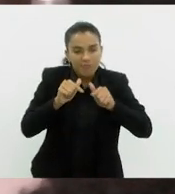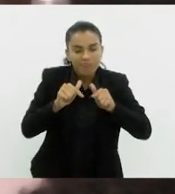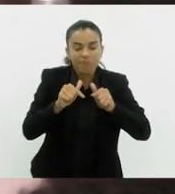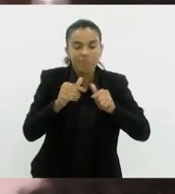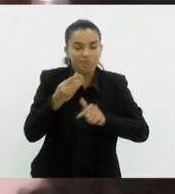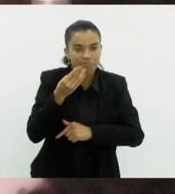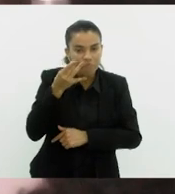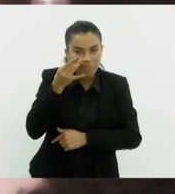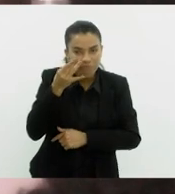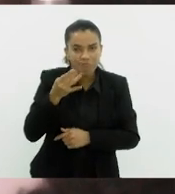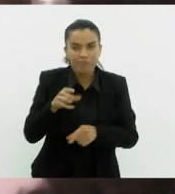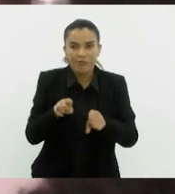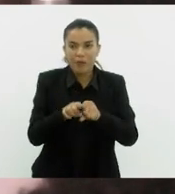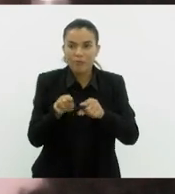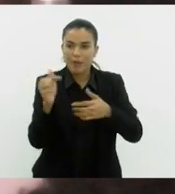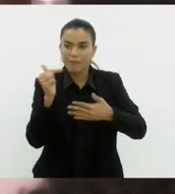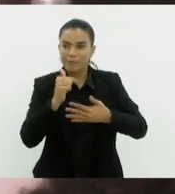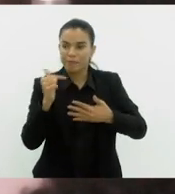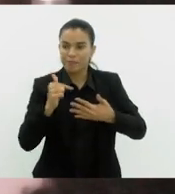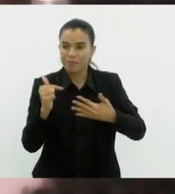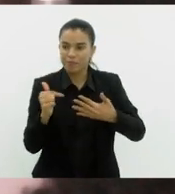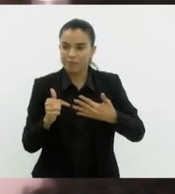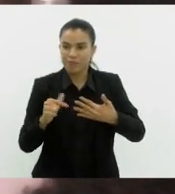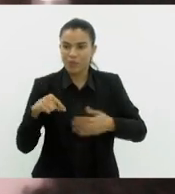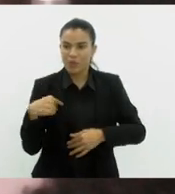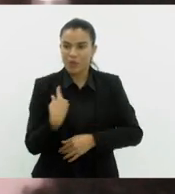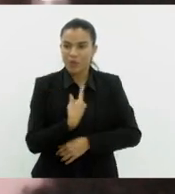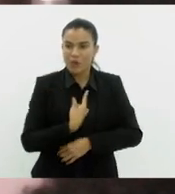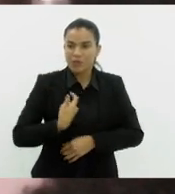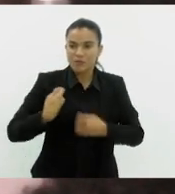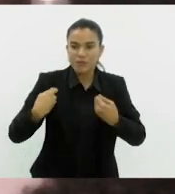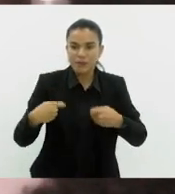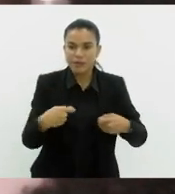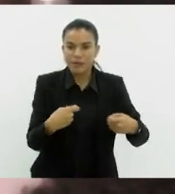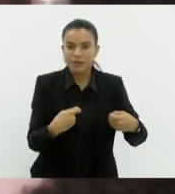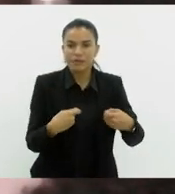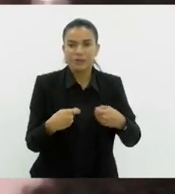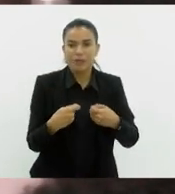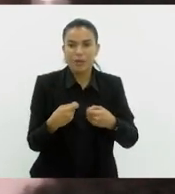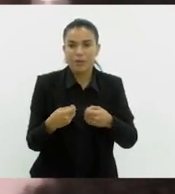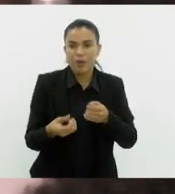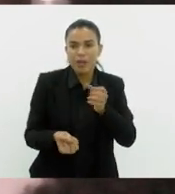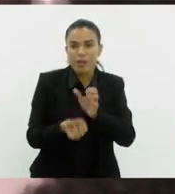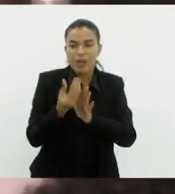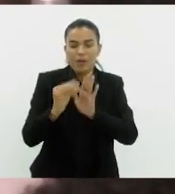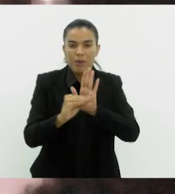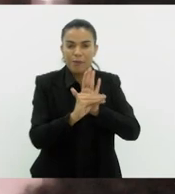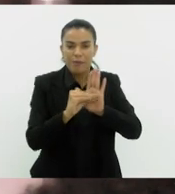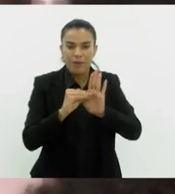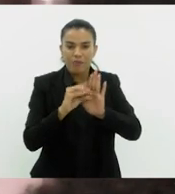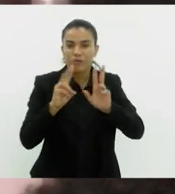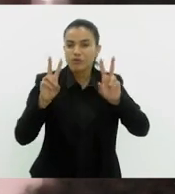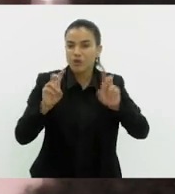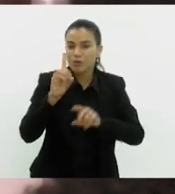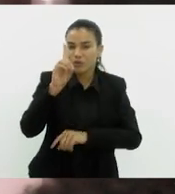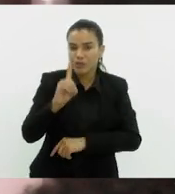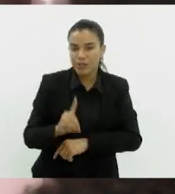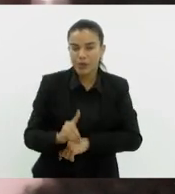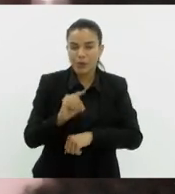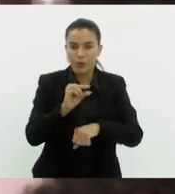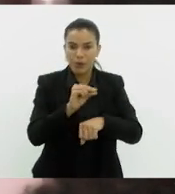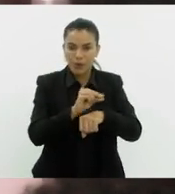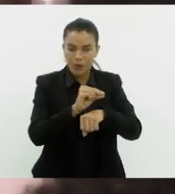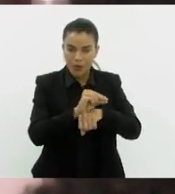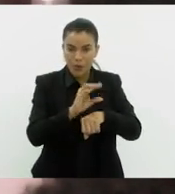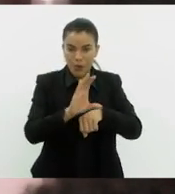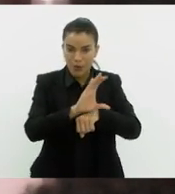eu gostaria de pontuar que a gente precisa tentar encaminhar uma emenda constitucional sobre o direito ao cuidado, como